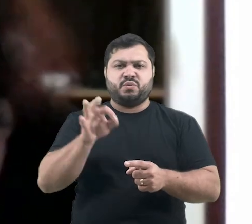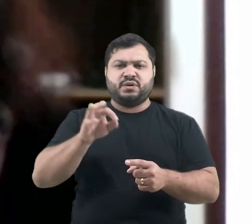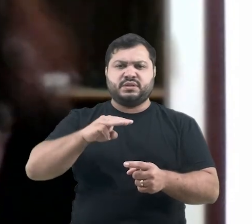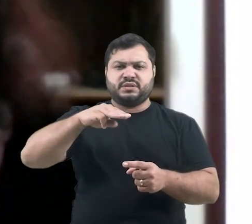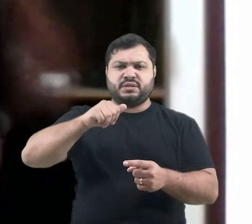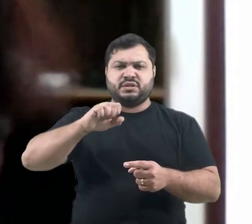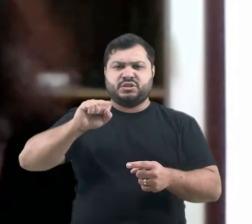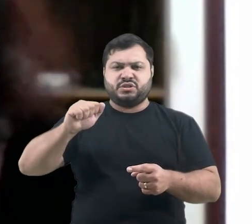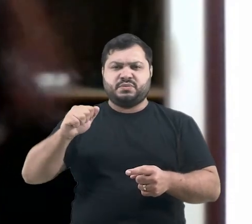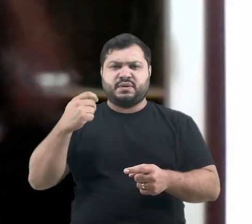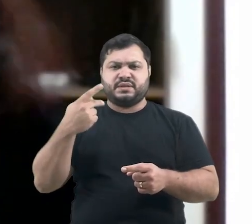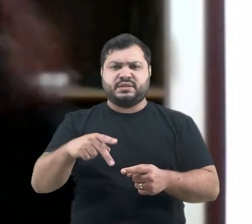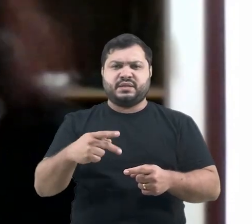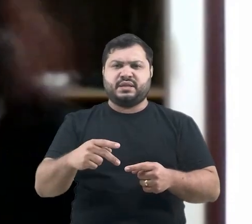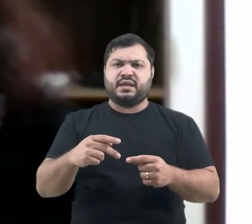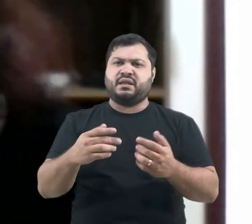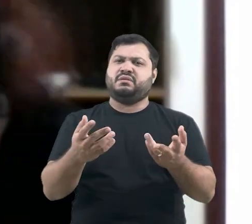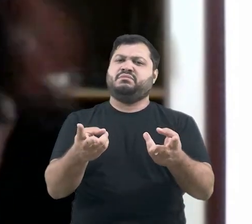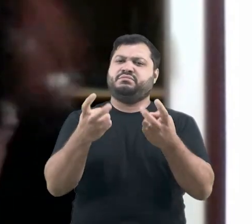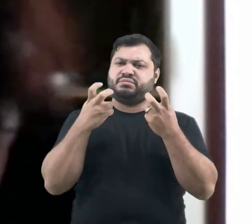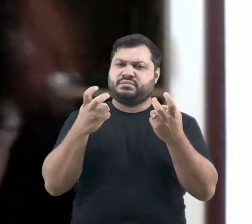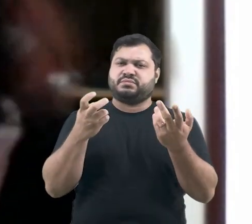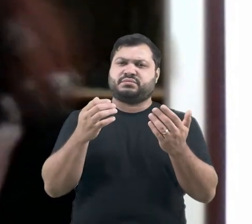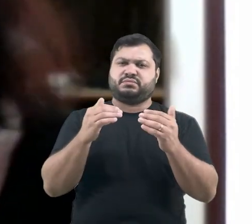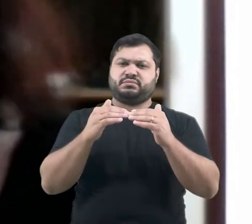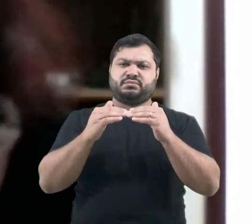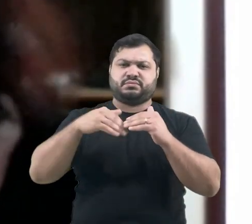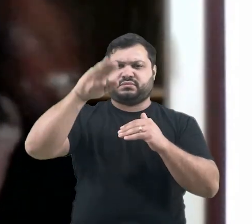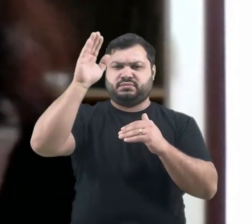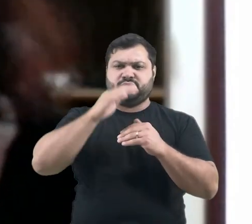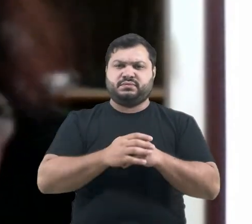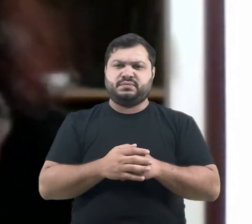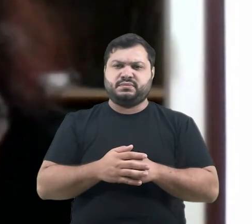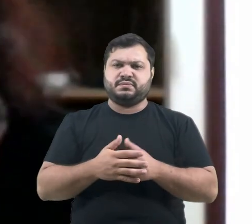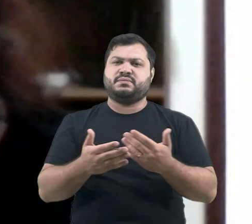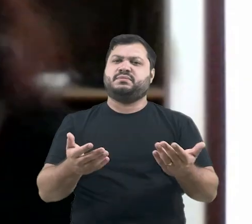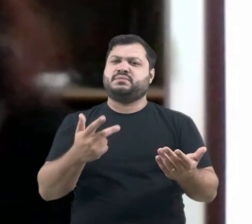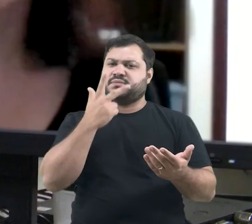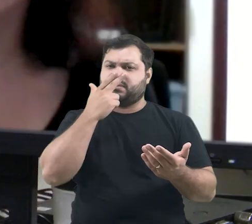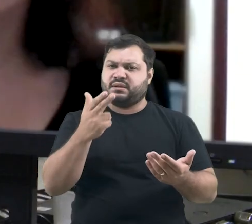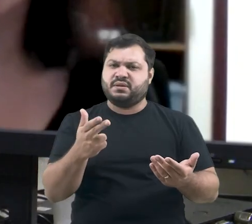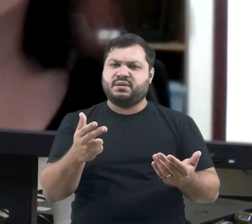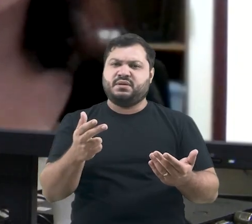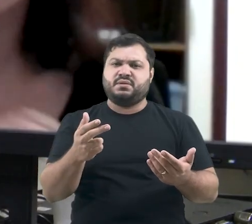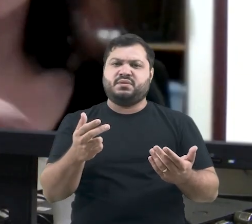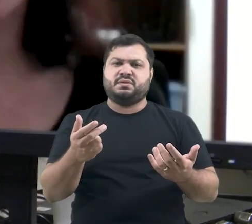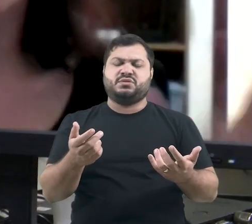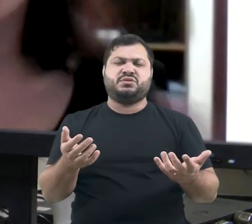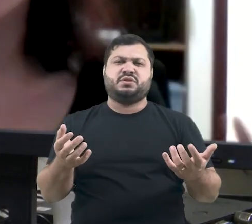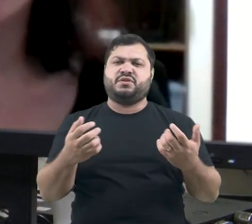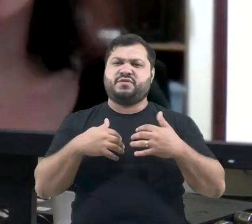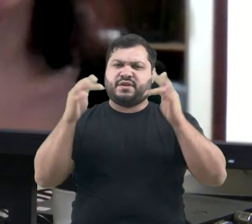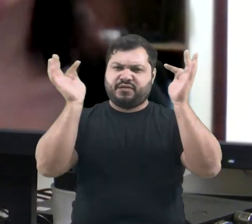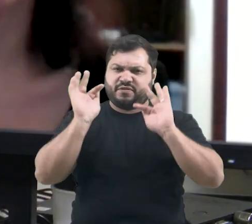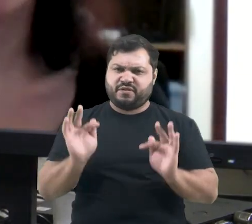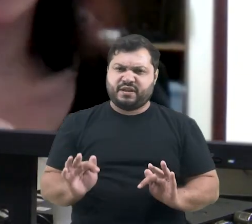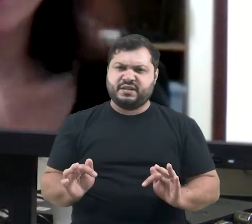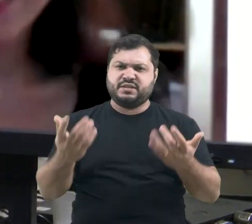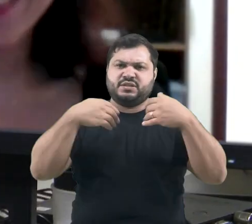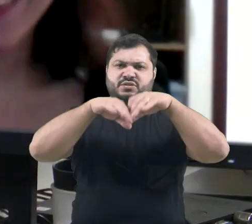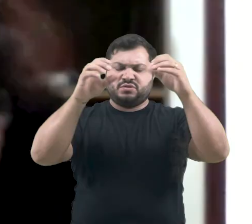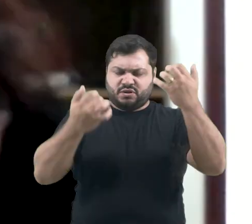o índice de massa corporal dela ter sido considerado acima da média. Acho que foi isso, do céu ao inferno, né? Fiquei